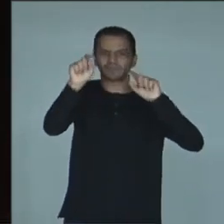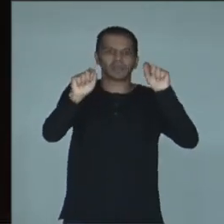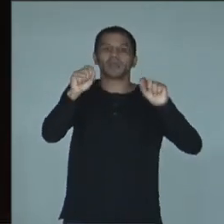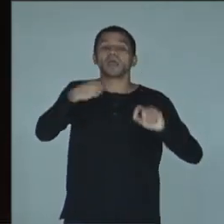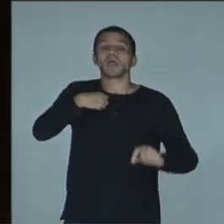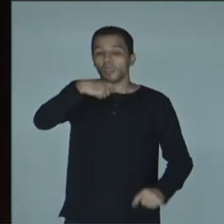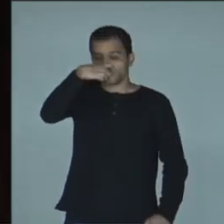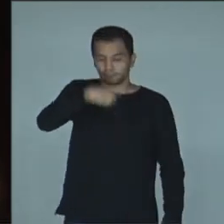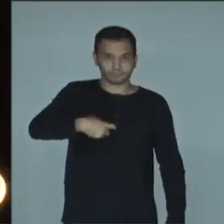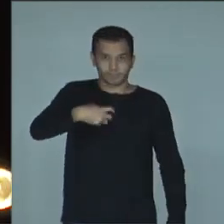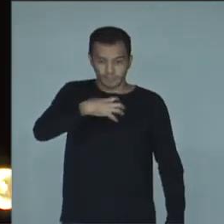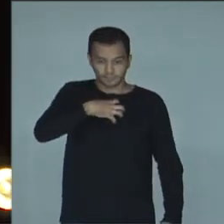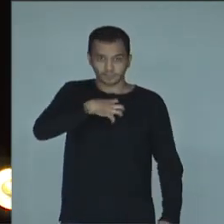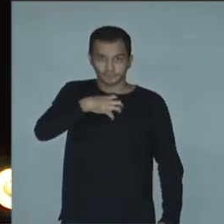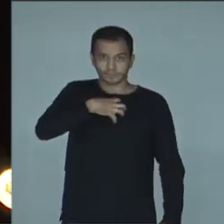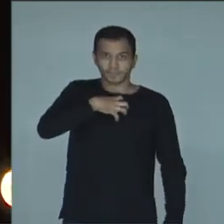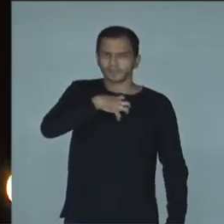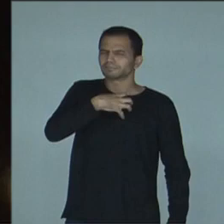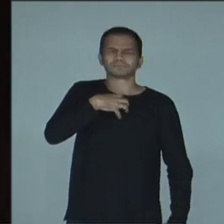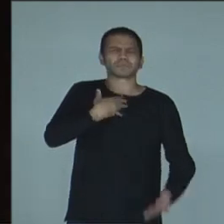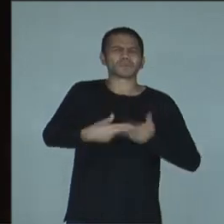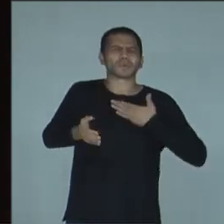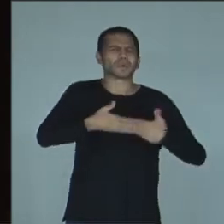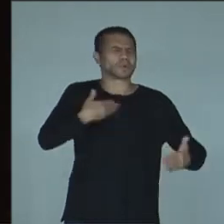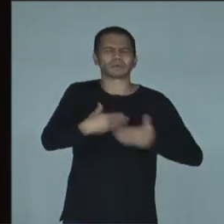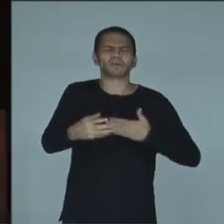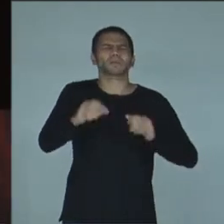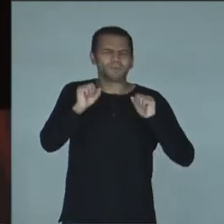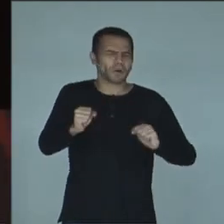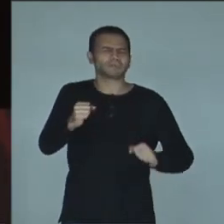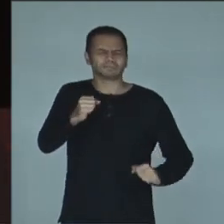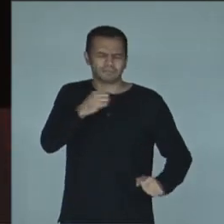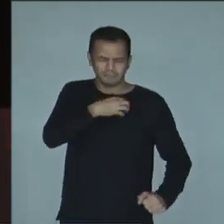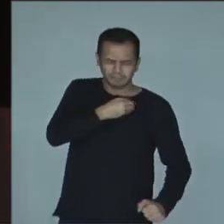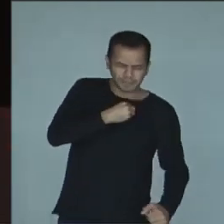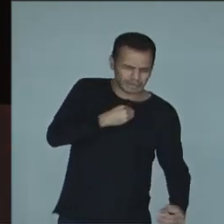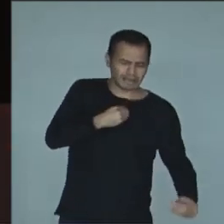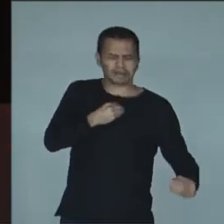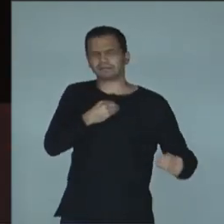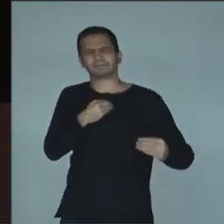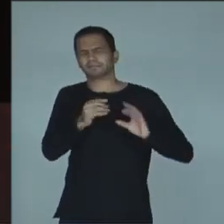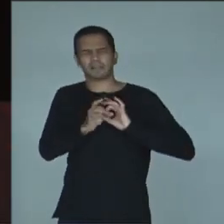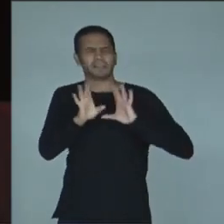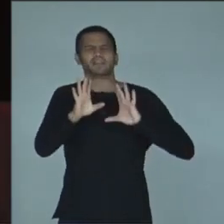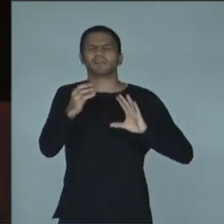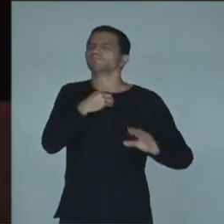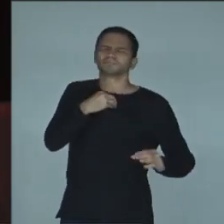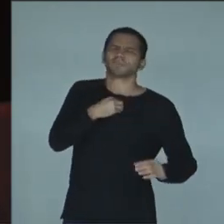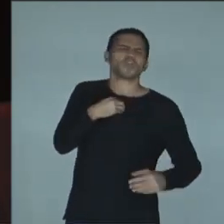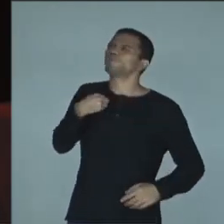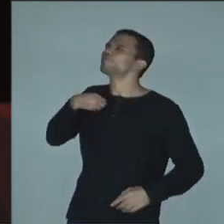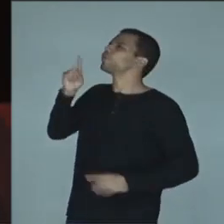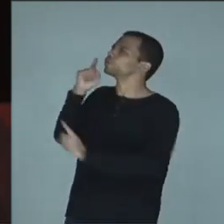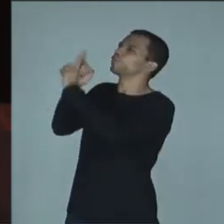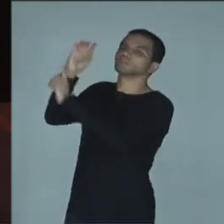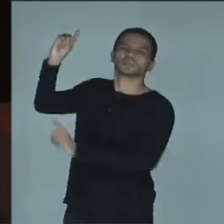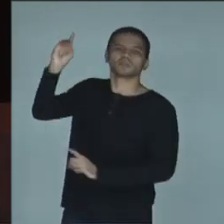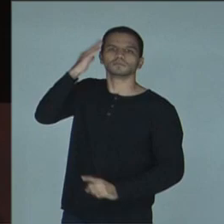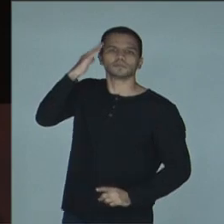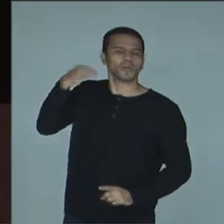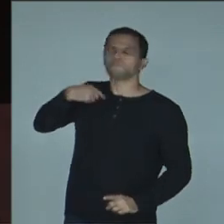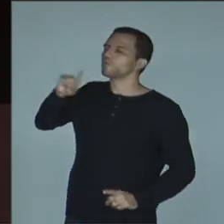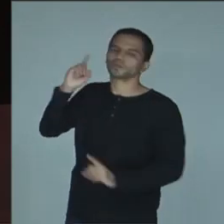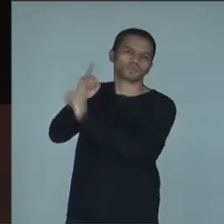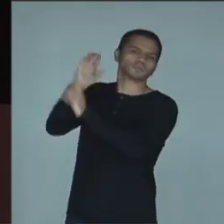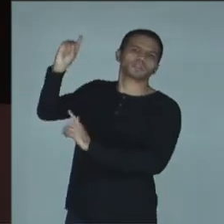qual estou eu vou o senhor mãe vai para o pecado oculto de Deus eu tô cheio de Pecado aqui vamos tua filha essa vida tô afim